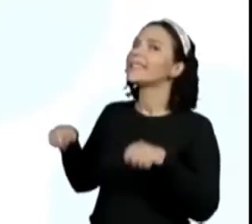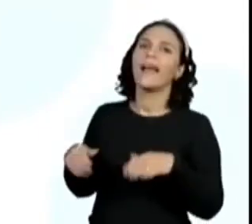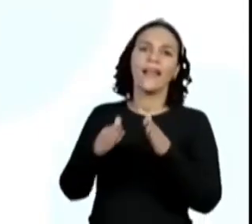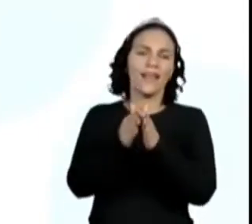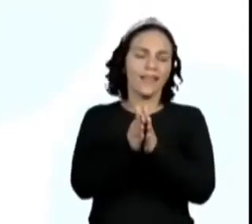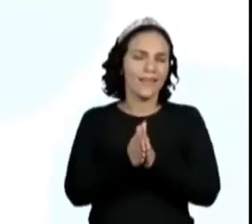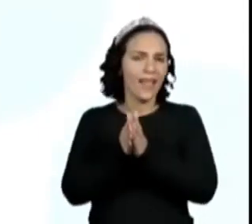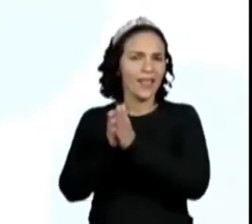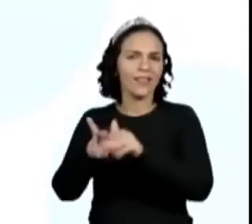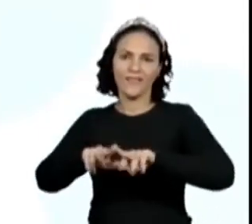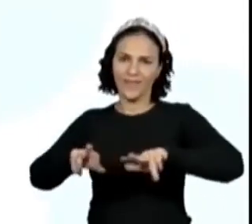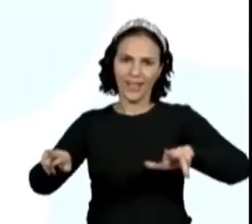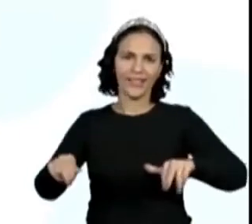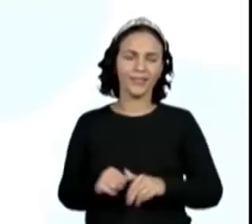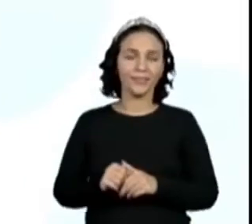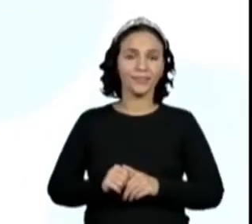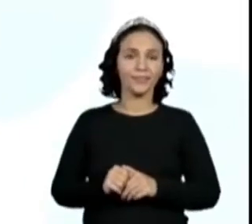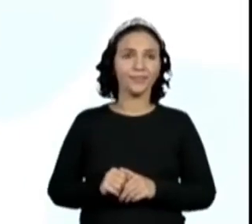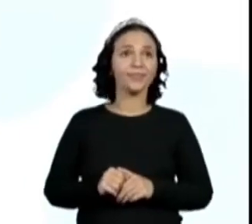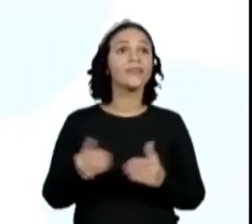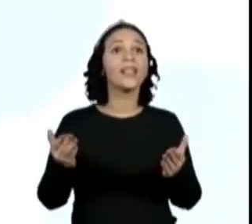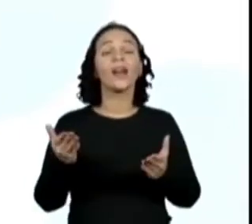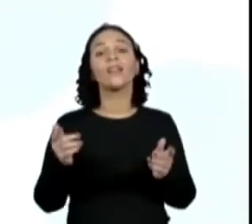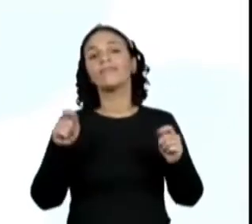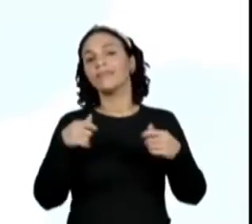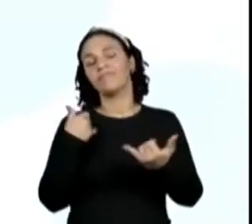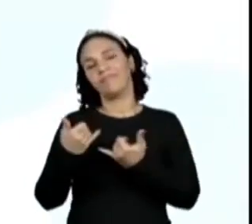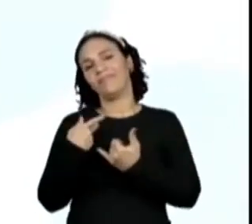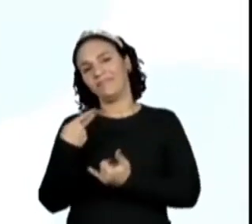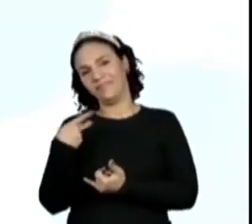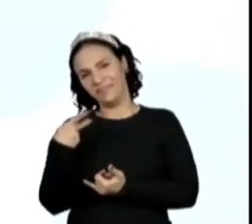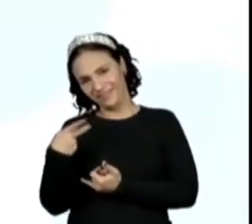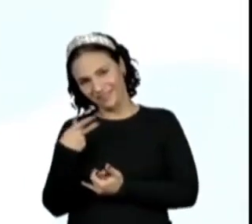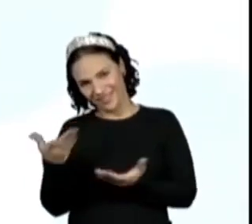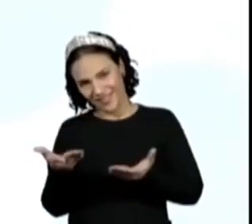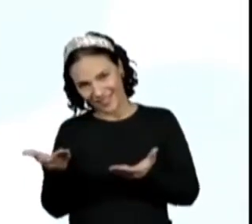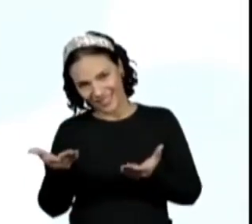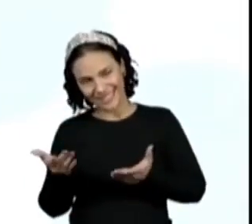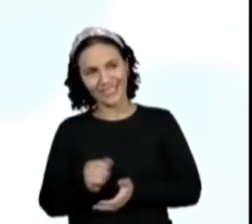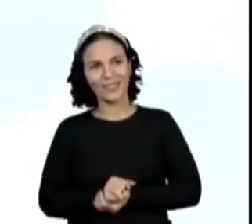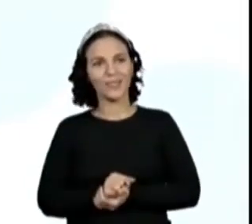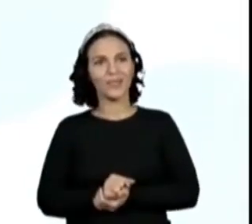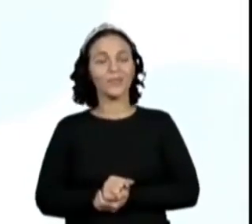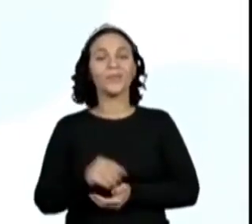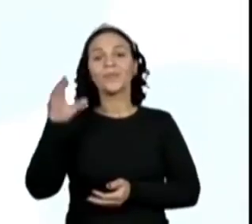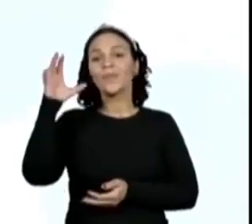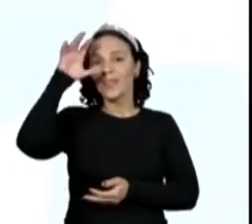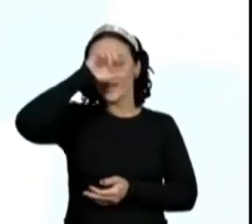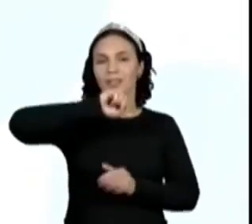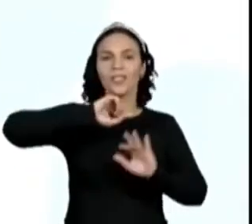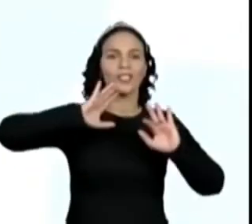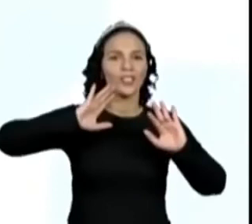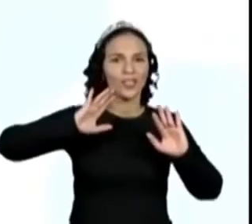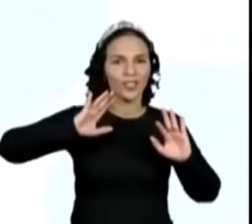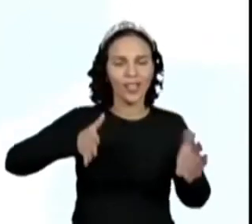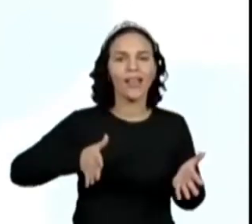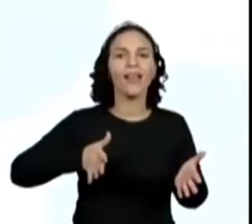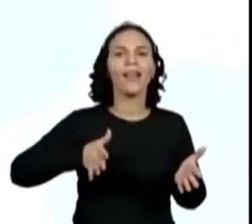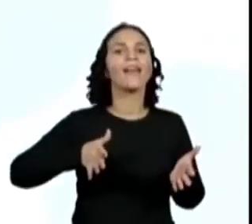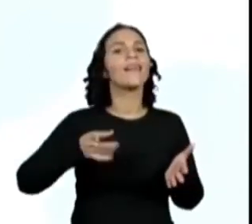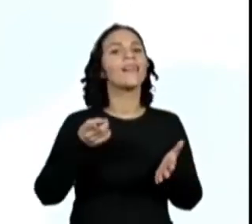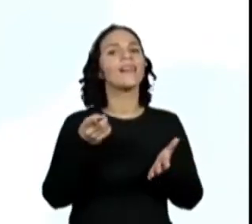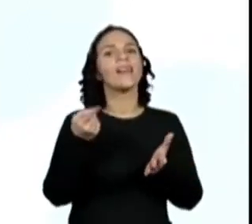Pro. Mandou várias. Por que eu vou fazer isso? Porque para dar o tempo do desafio da professora aqui. Então, a gente aprendeu mais um pouquinho de uma